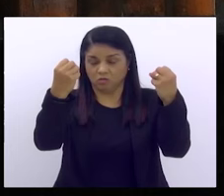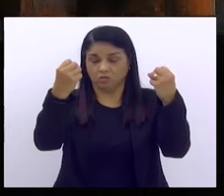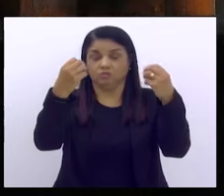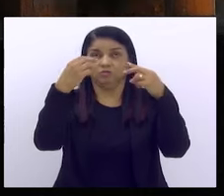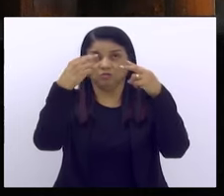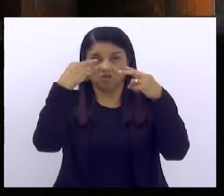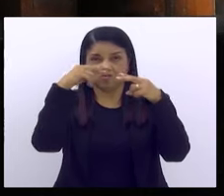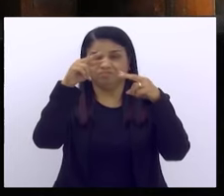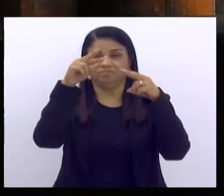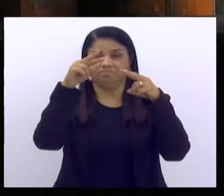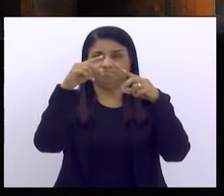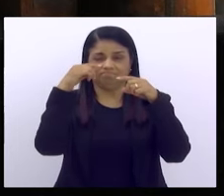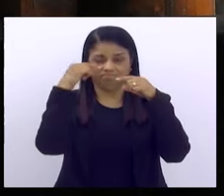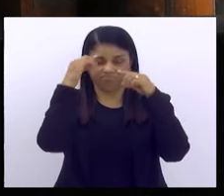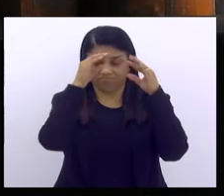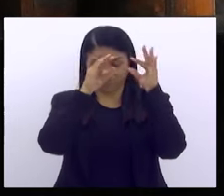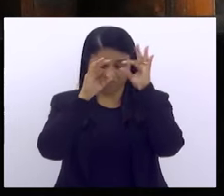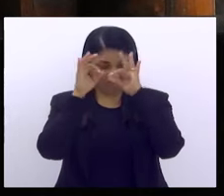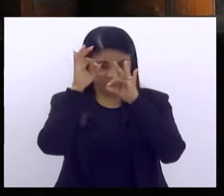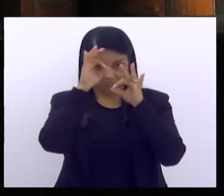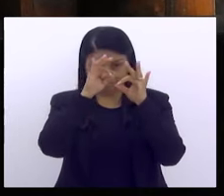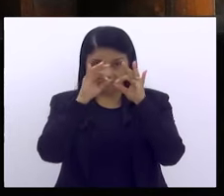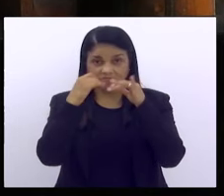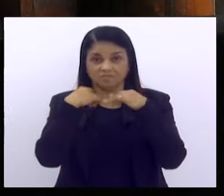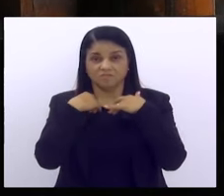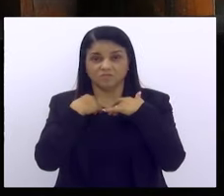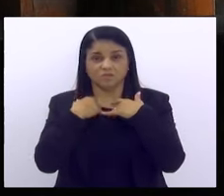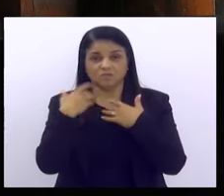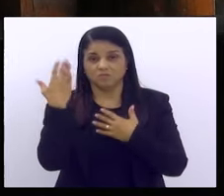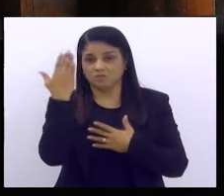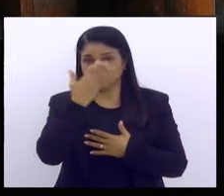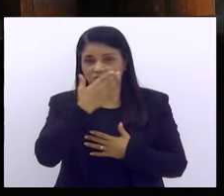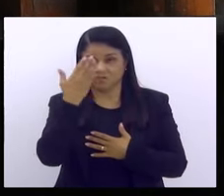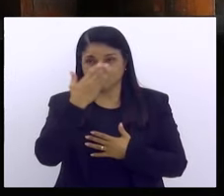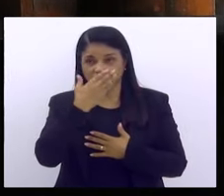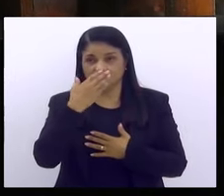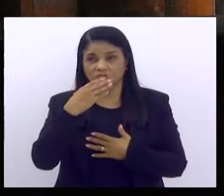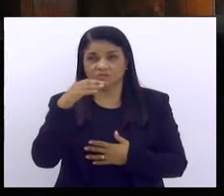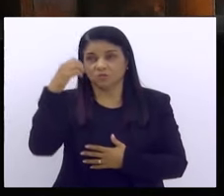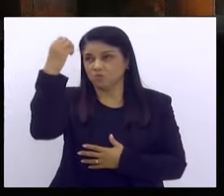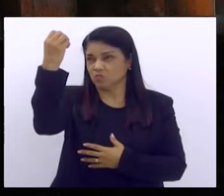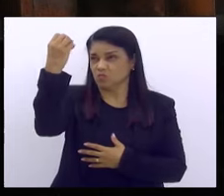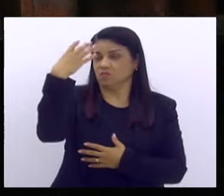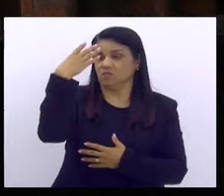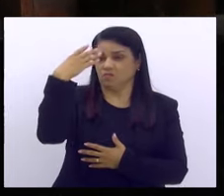gente nem enxerga, né? Não faz o menor sentido o holofote, pô.